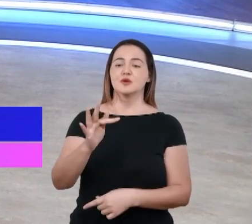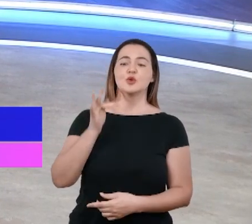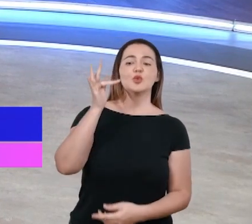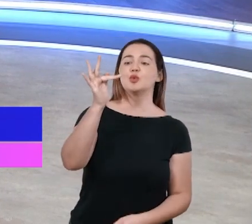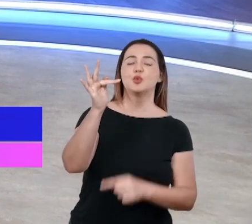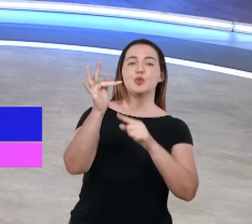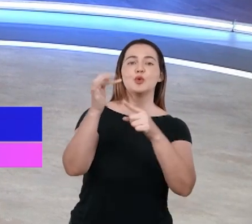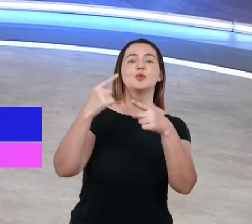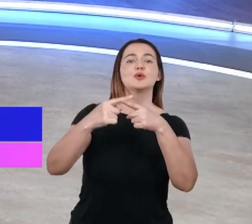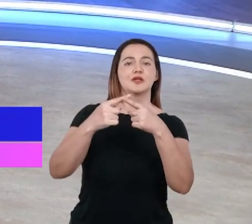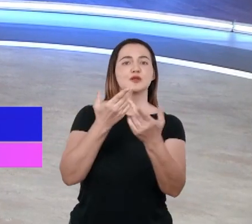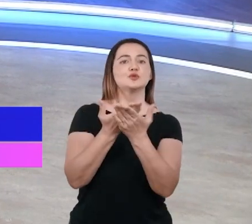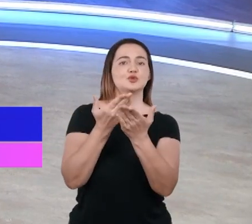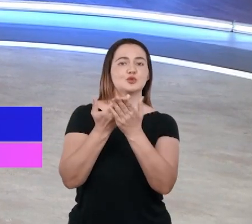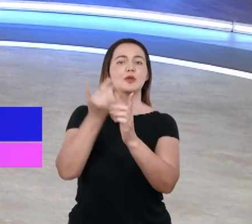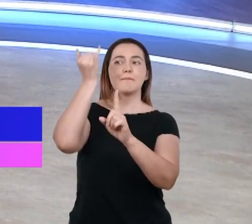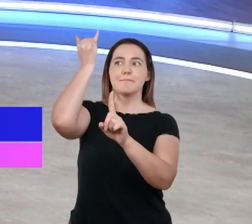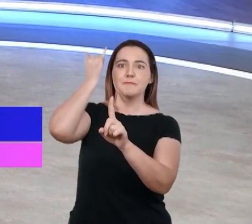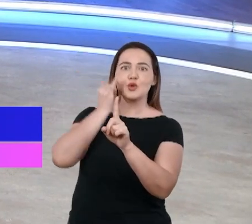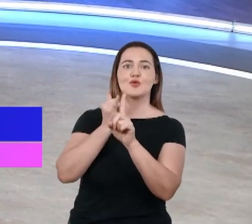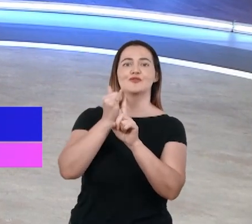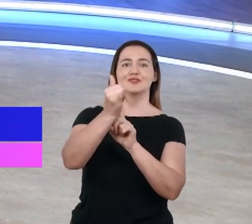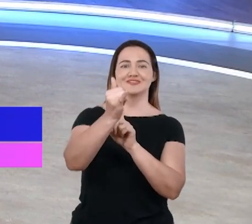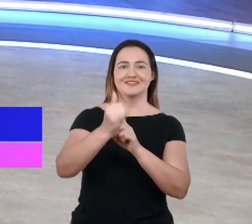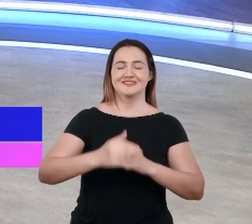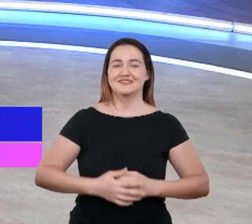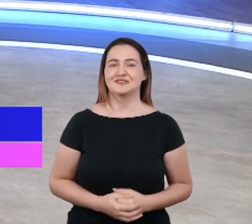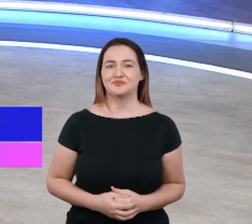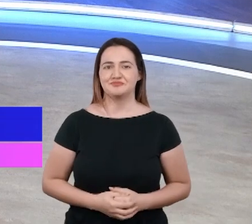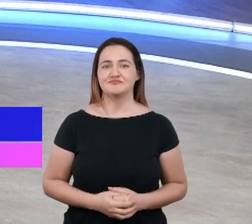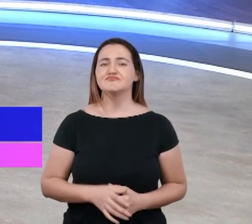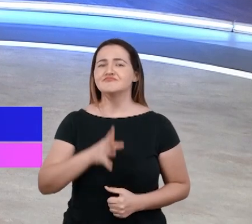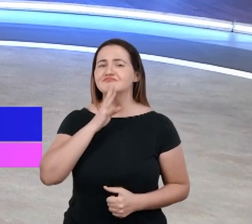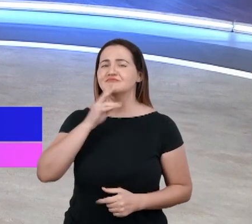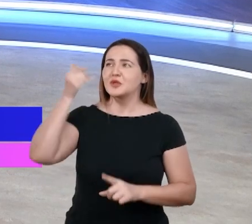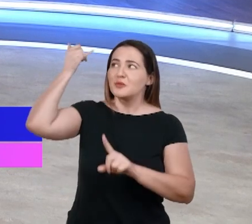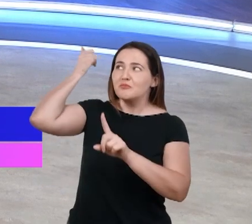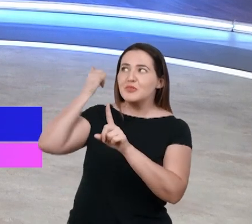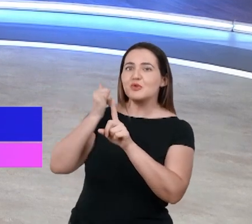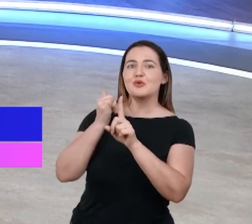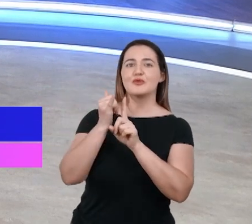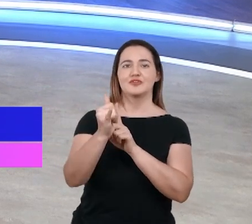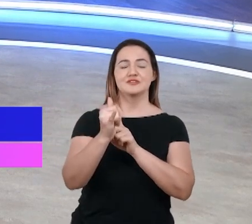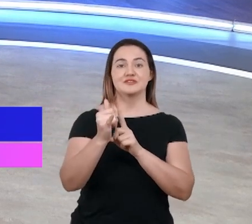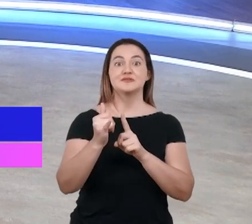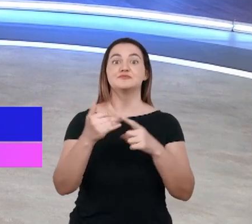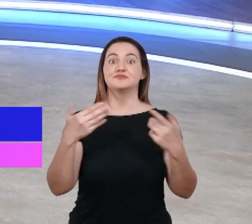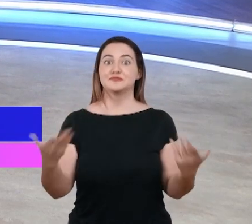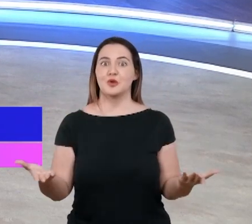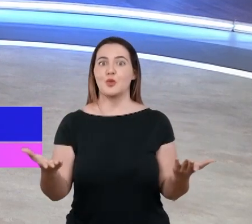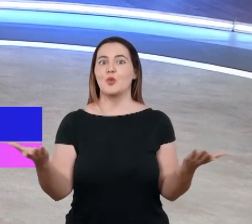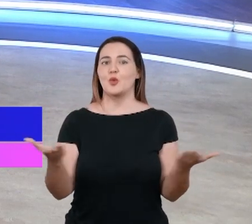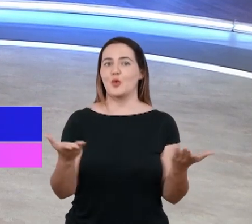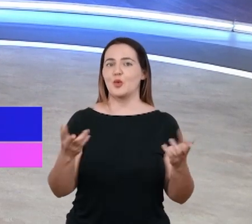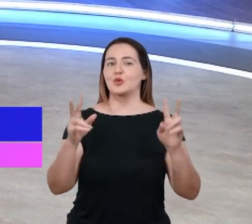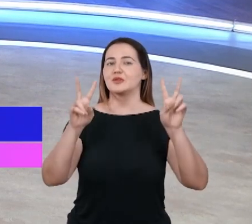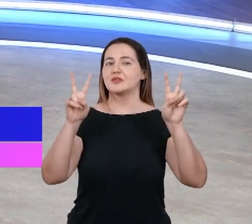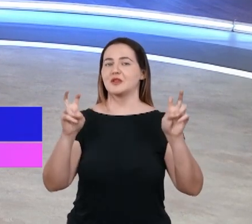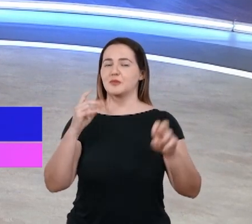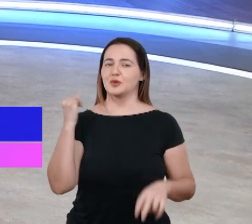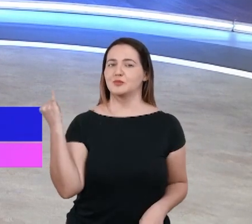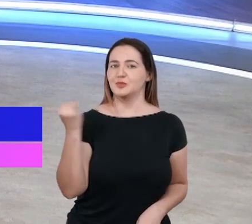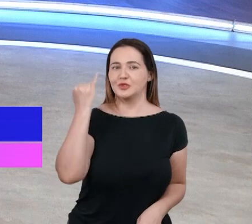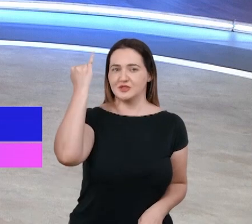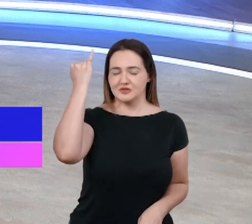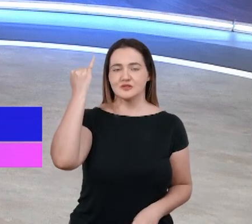porque nós estudamos as profecias. E por falar em profecias, se prepara porque o tema de hoje